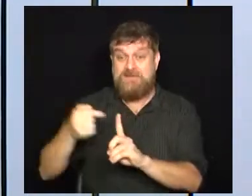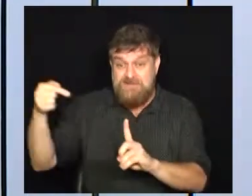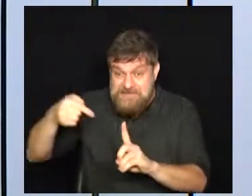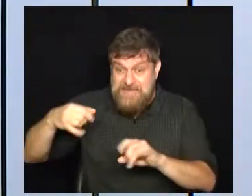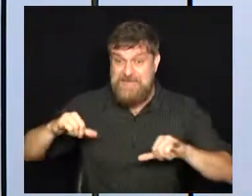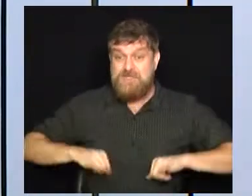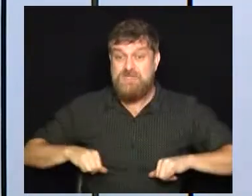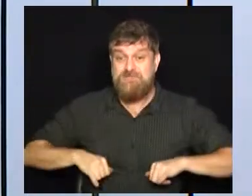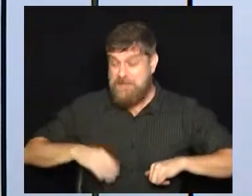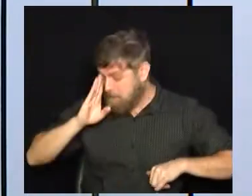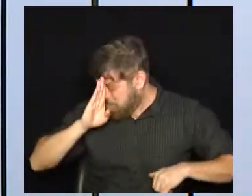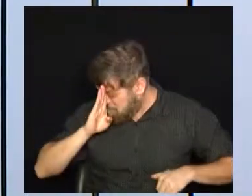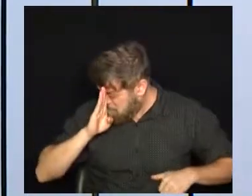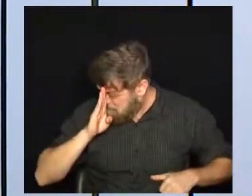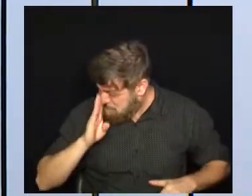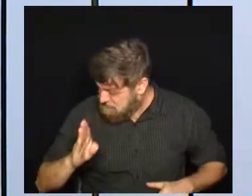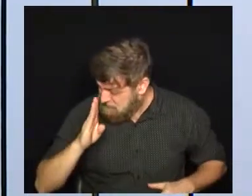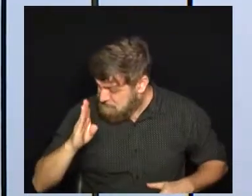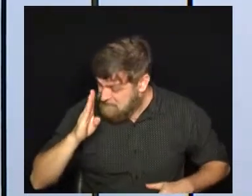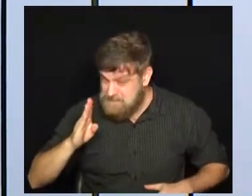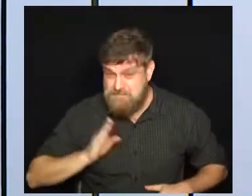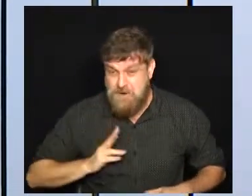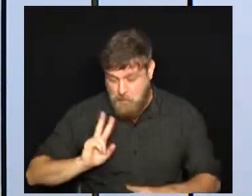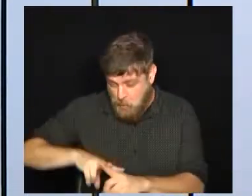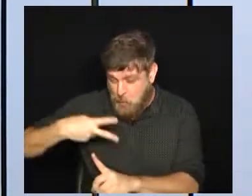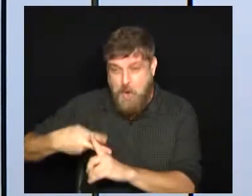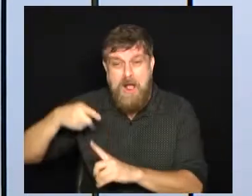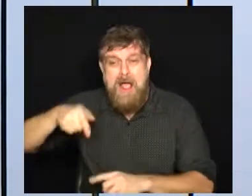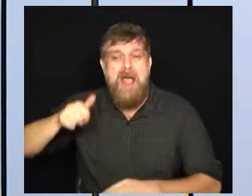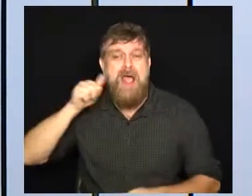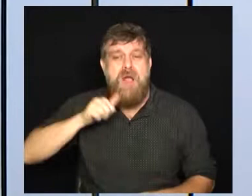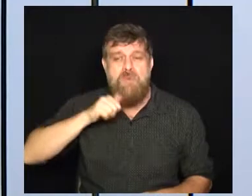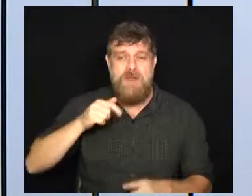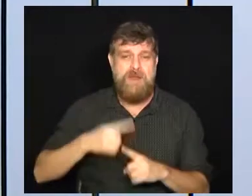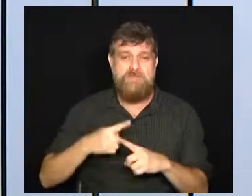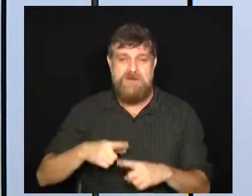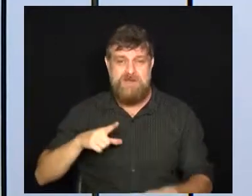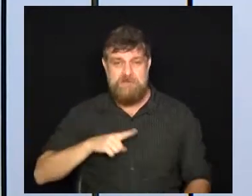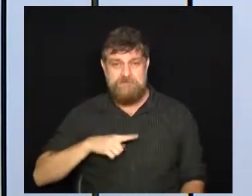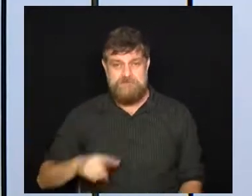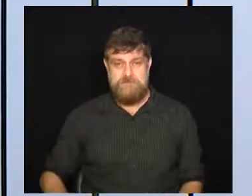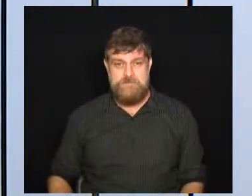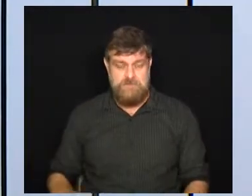atinge muito mais as mulheres. Com isso, diminui seu